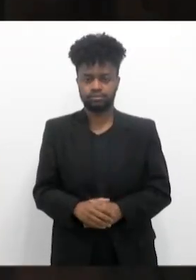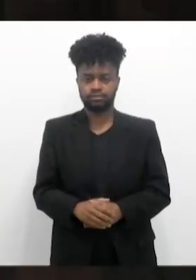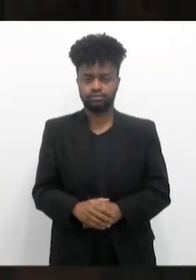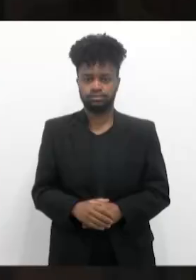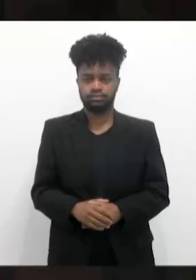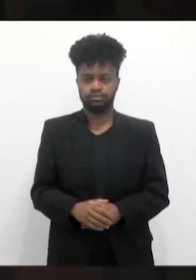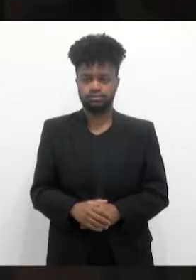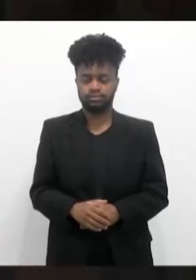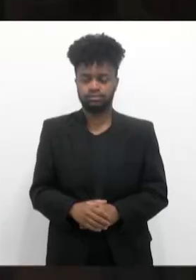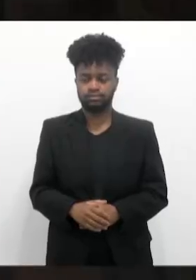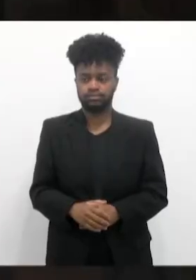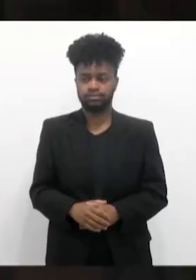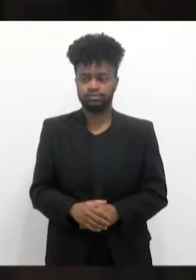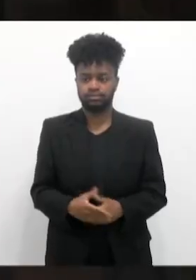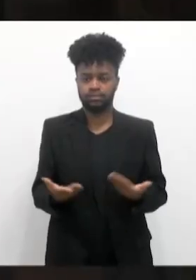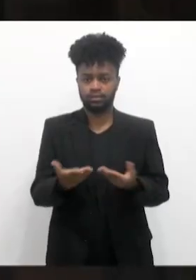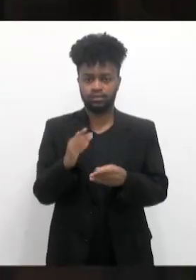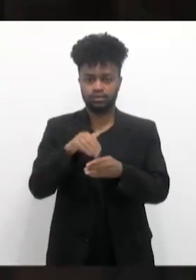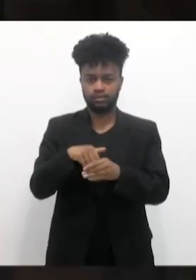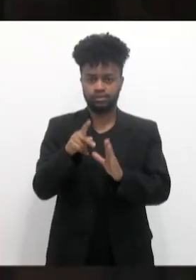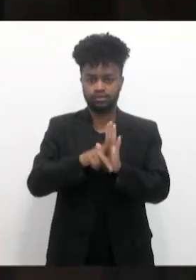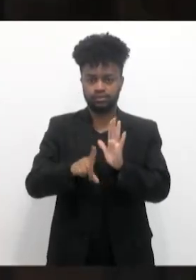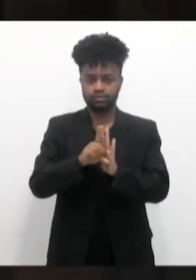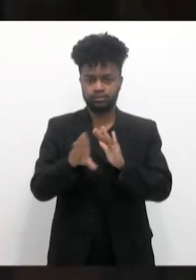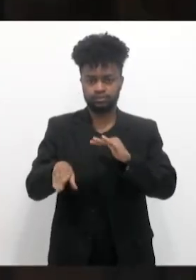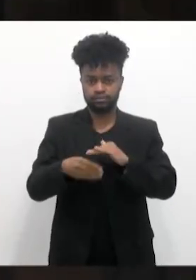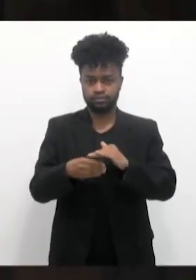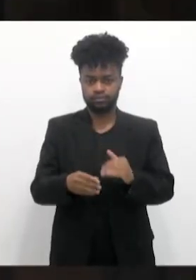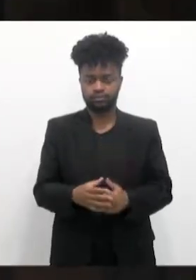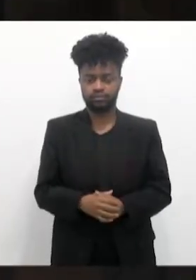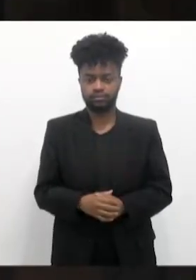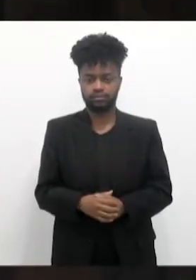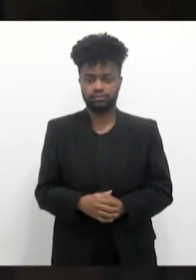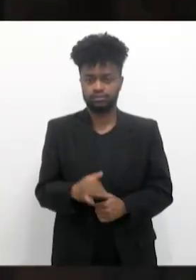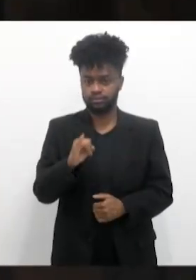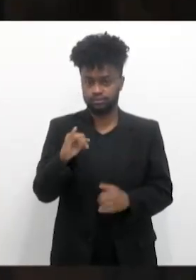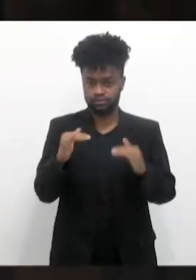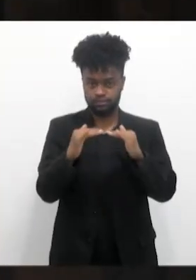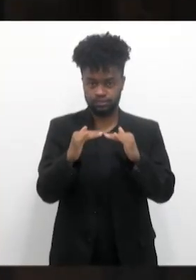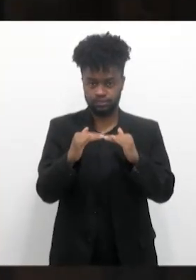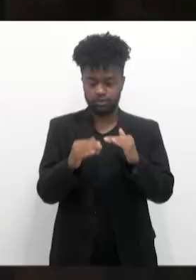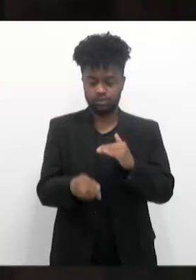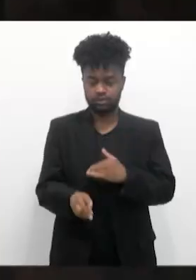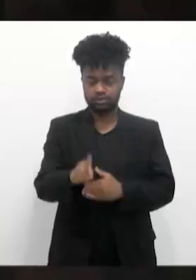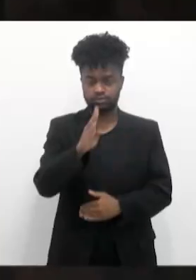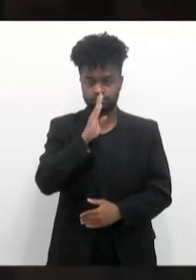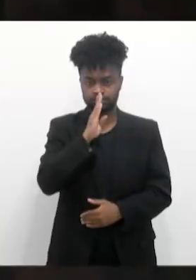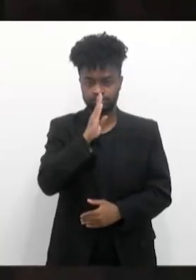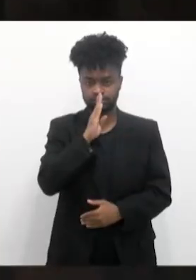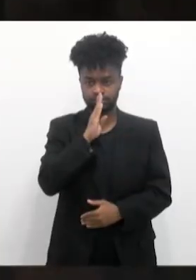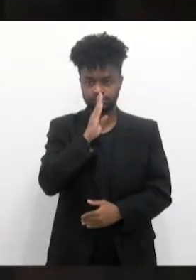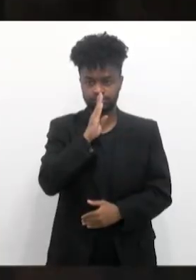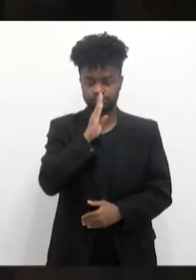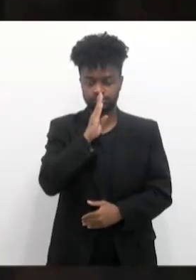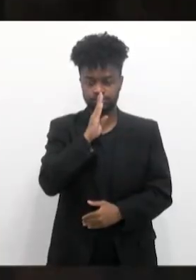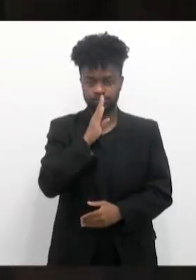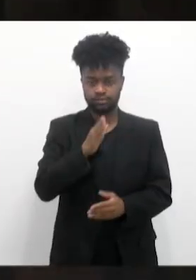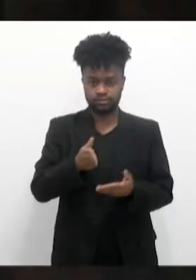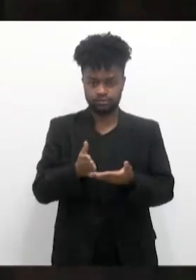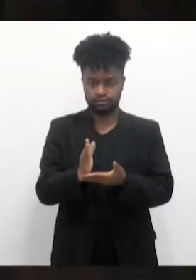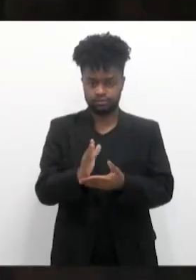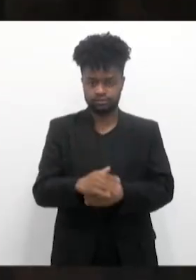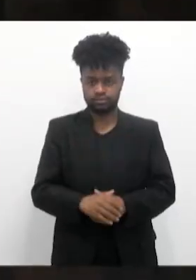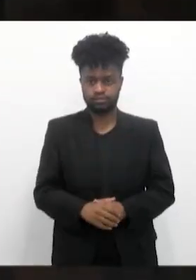Aprovado. Em votação, o projeto assim emendado. Os senhores que aprovam, permaneçam como